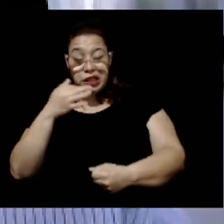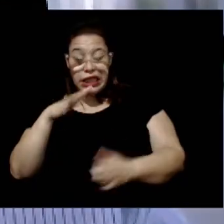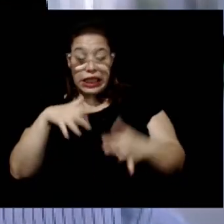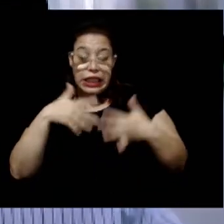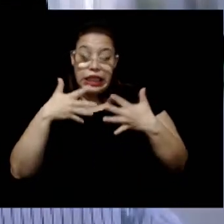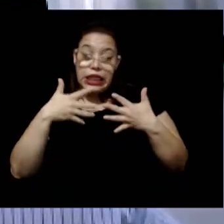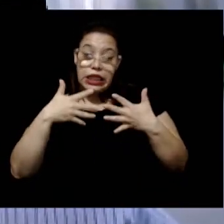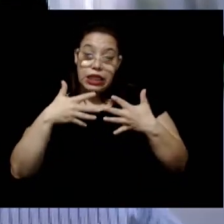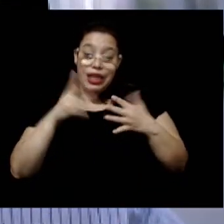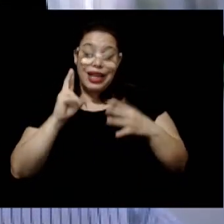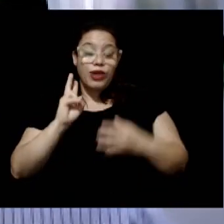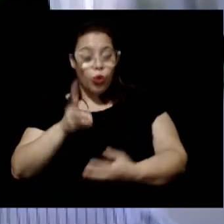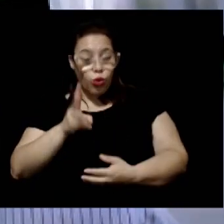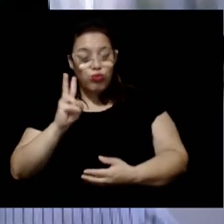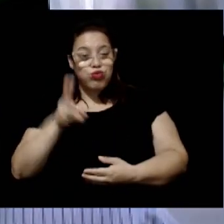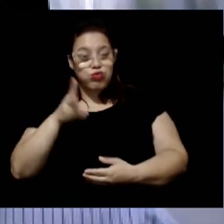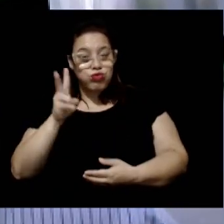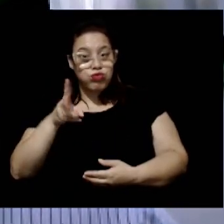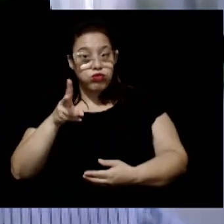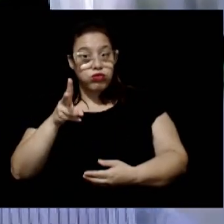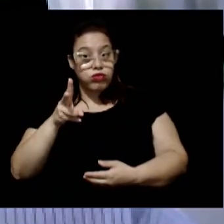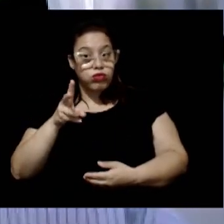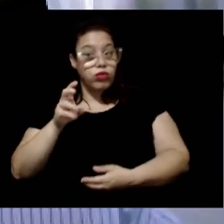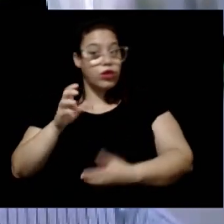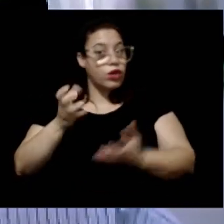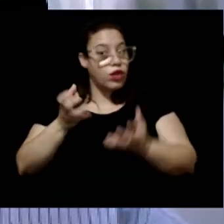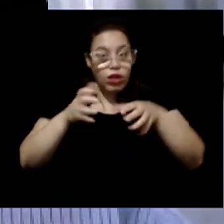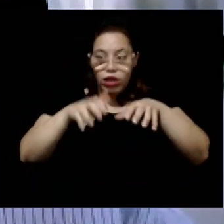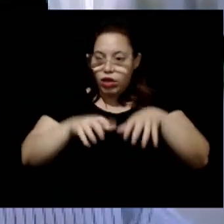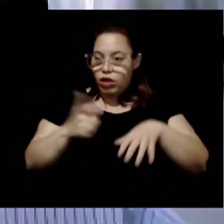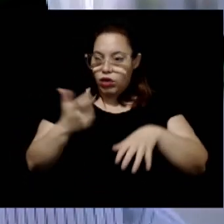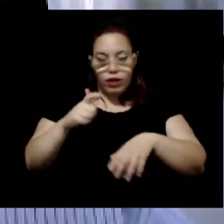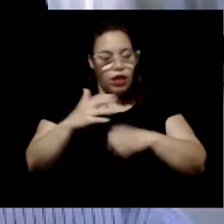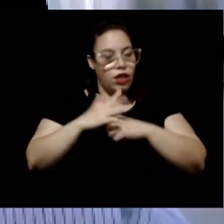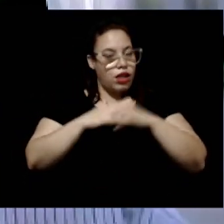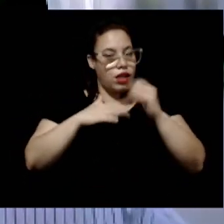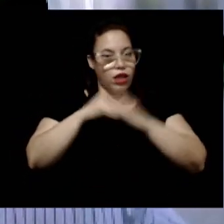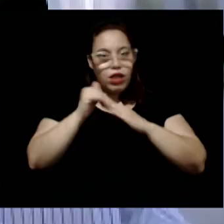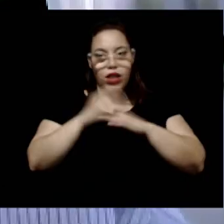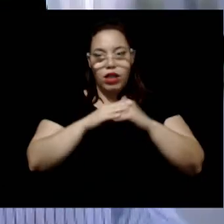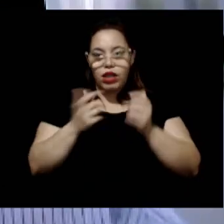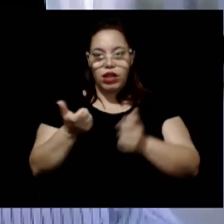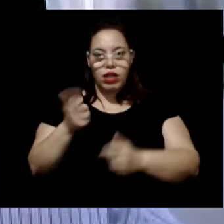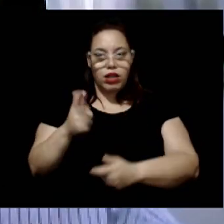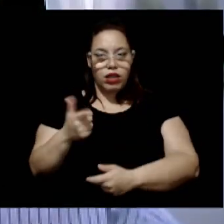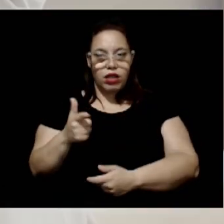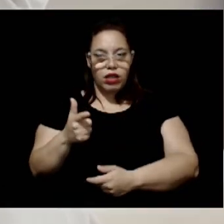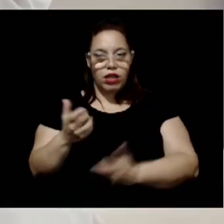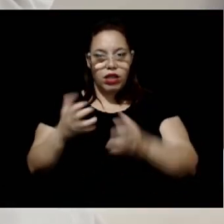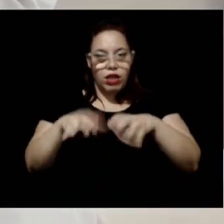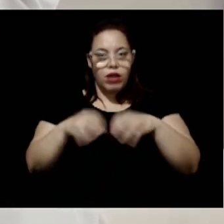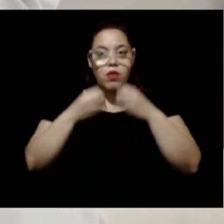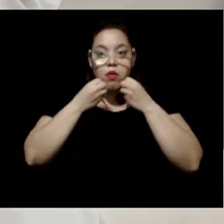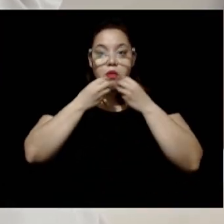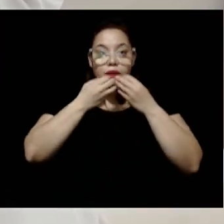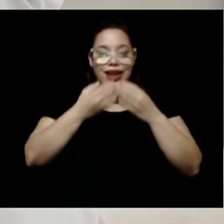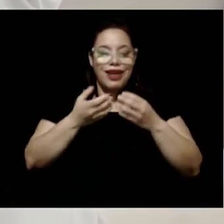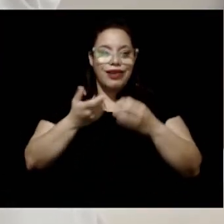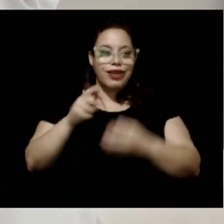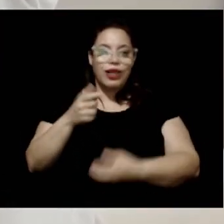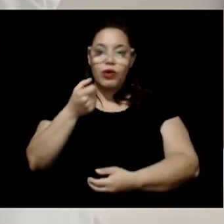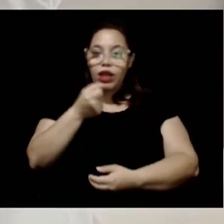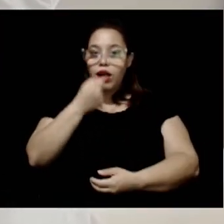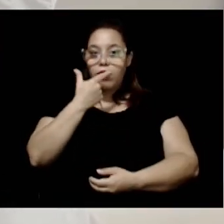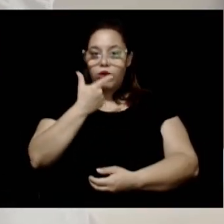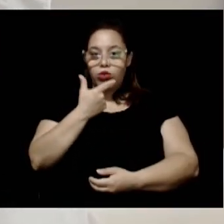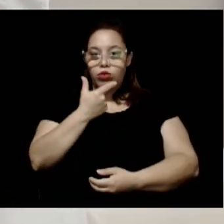contínua. Isso não quer dizer que não tenha tratamento e não quer dizer que o paciente possa ficar bem sem remédio.